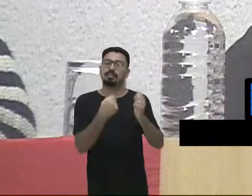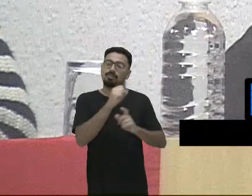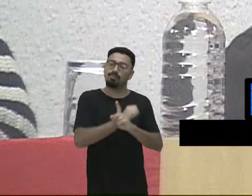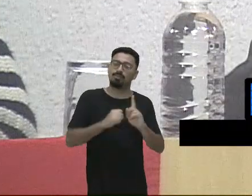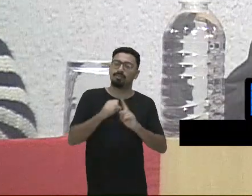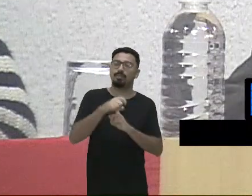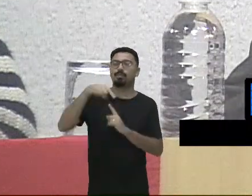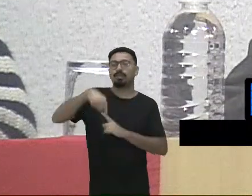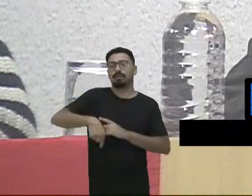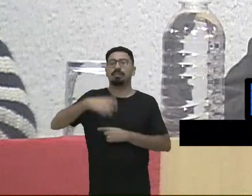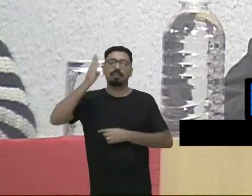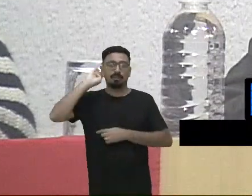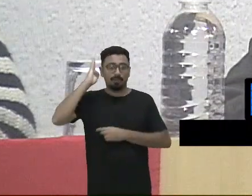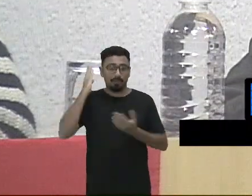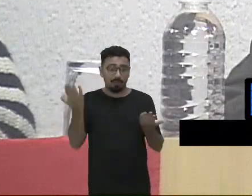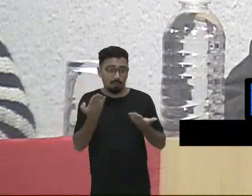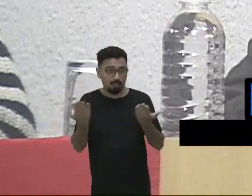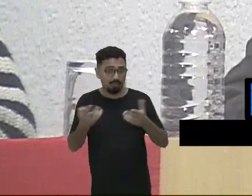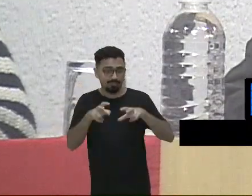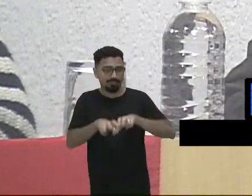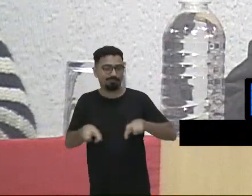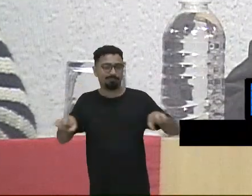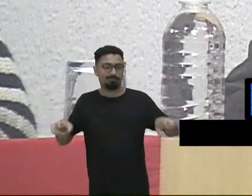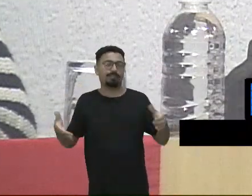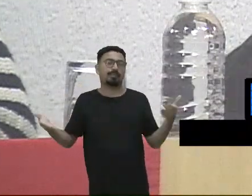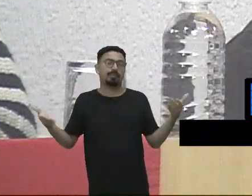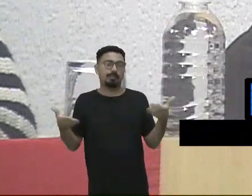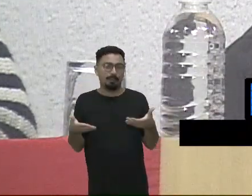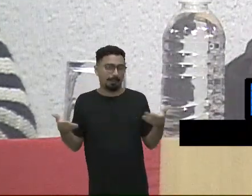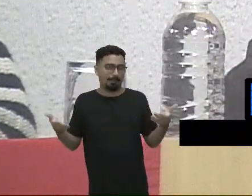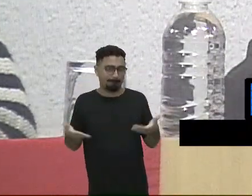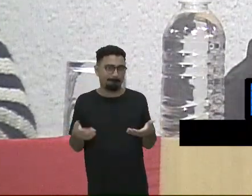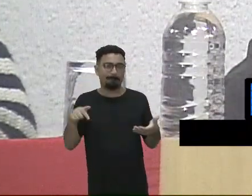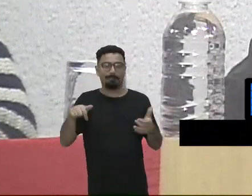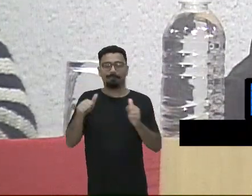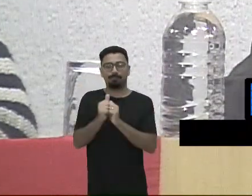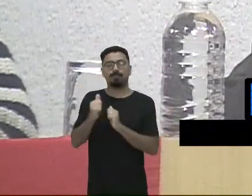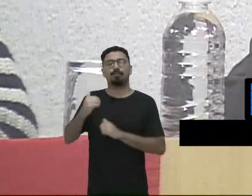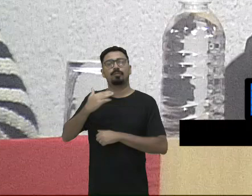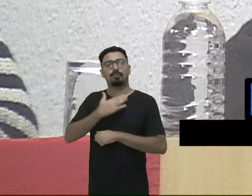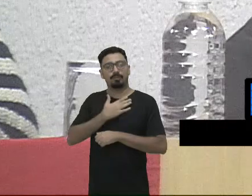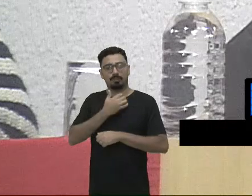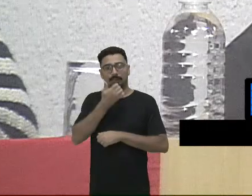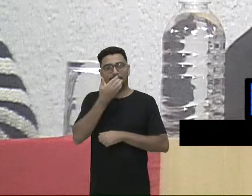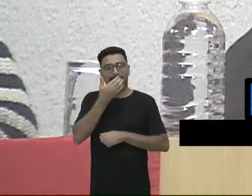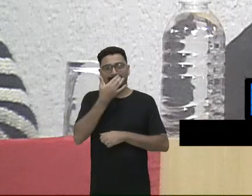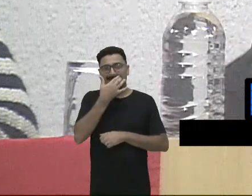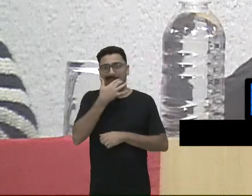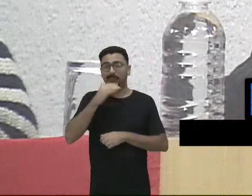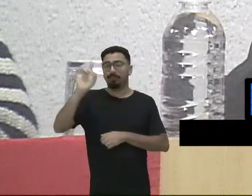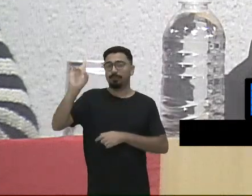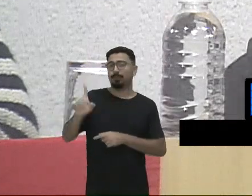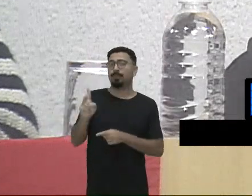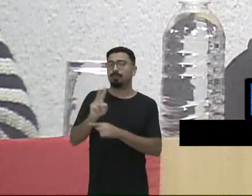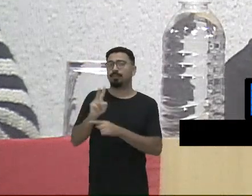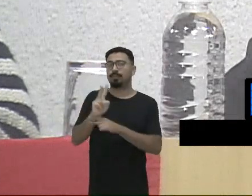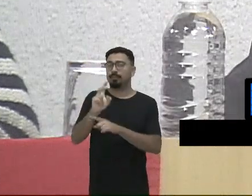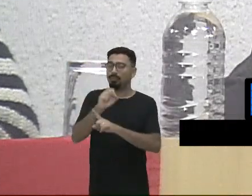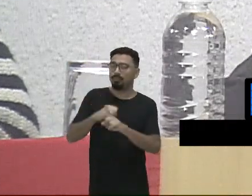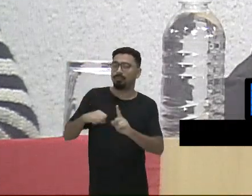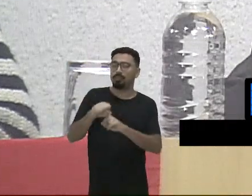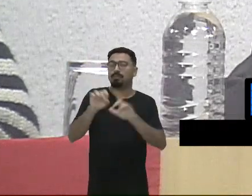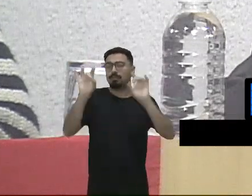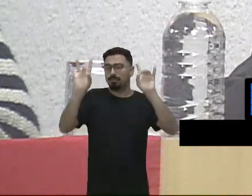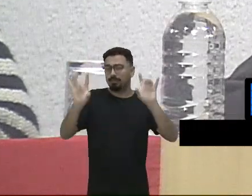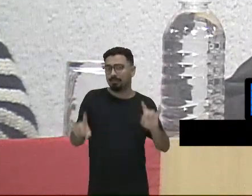Taubaté. Compondo nessa tarde a mesa aqui comigo, está a diretora de Proteção Social Especial